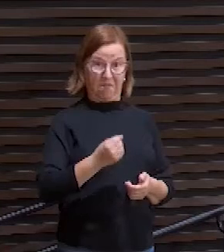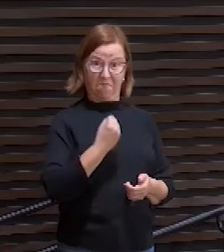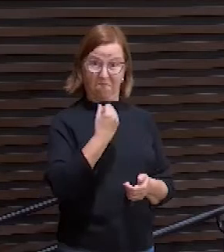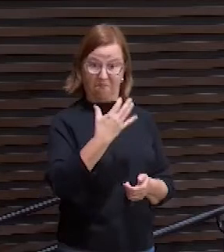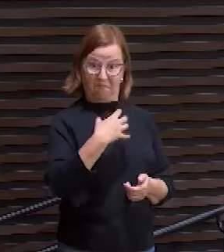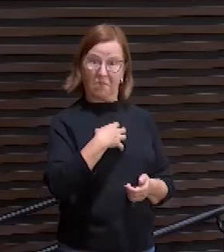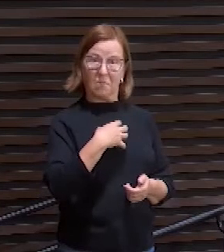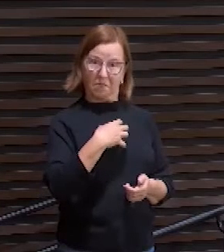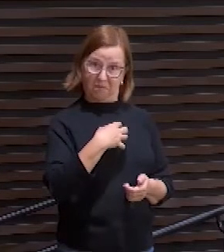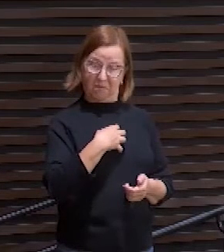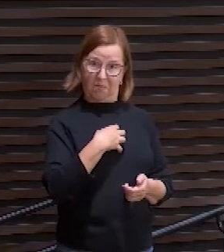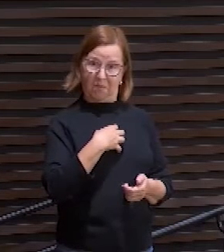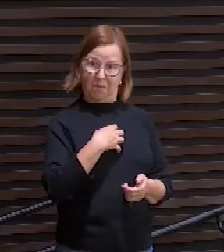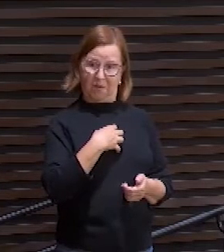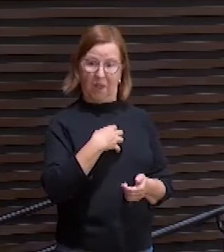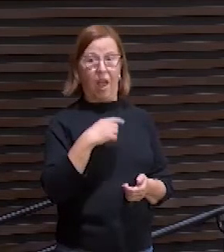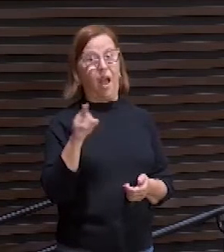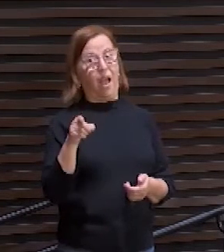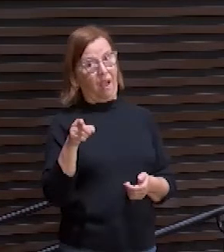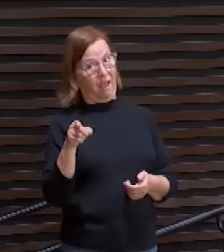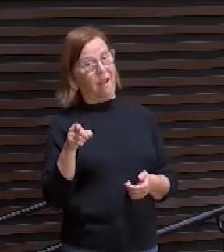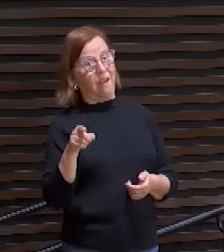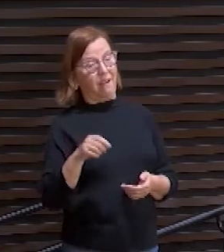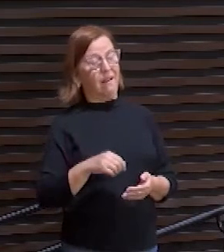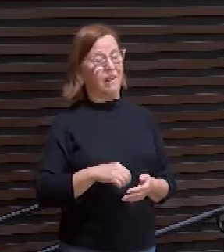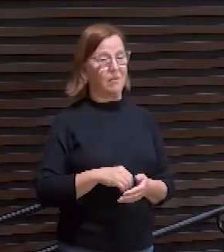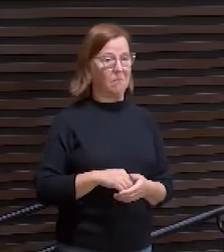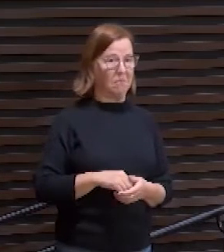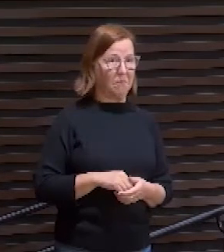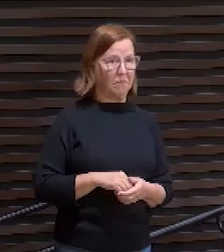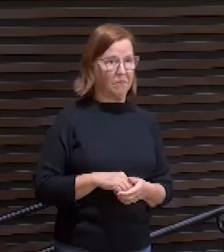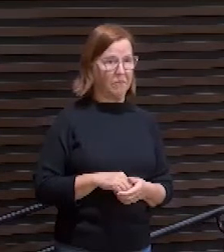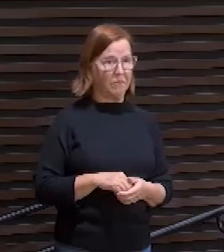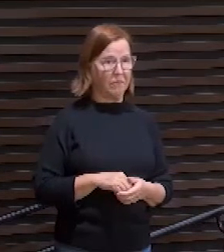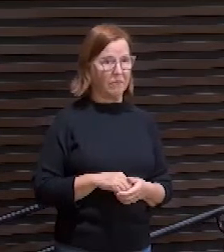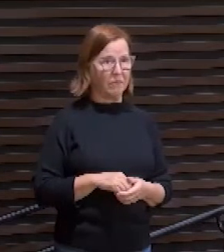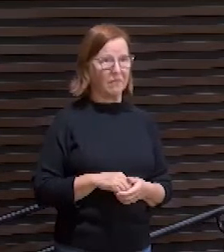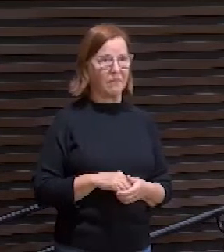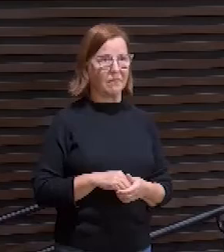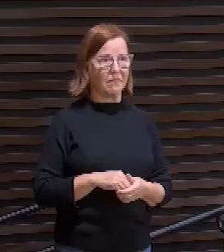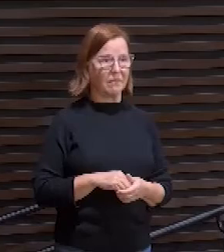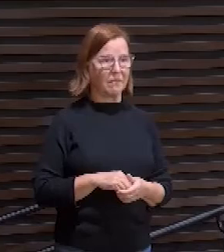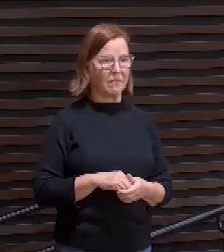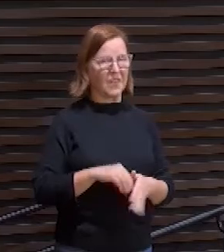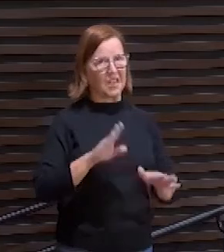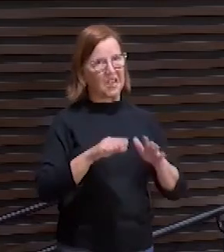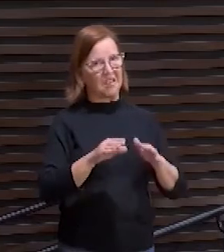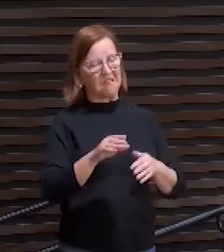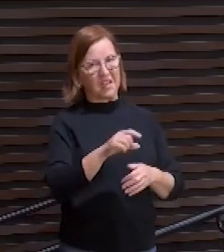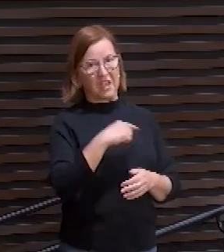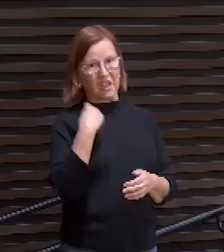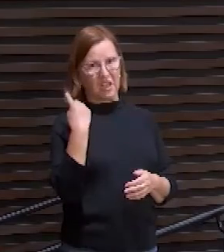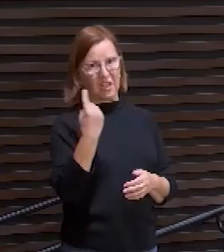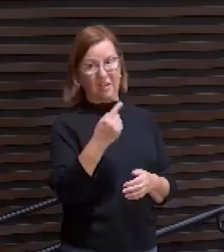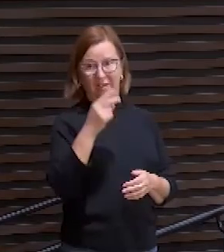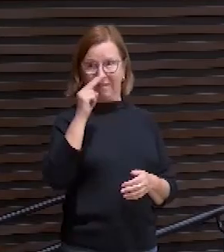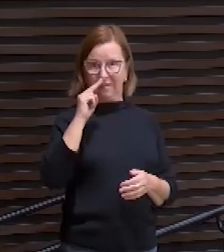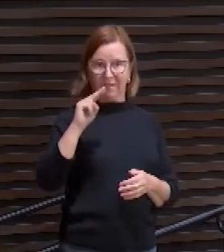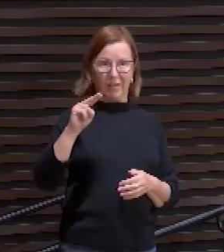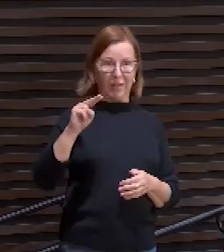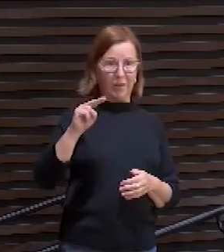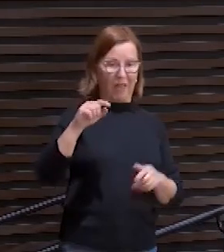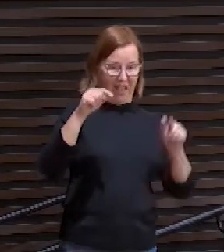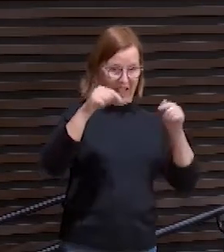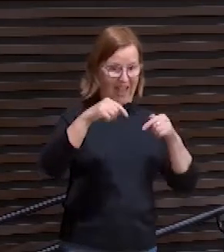comportamento, era esse rapaz aqui. Talvez se nós o víssemos aqui